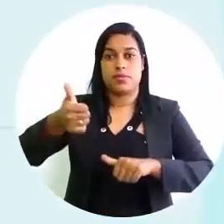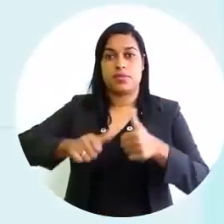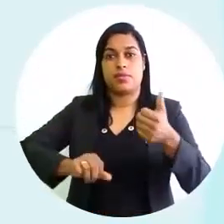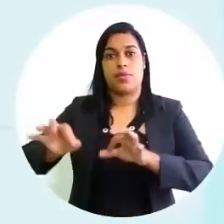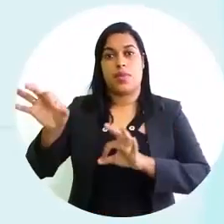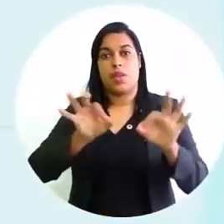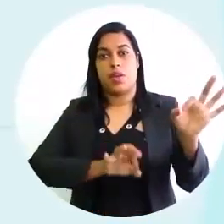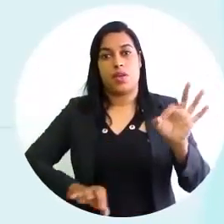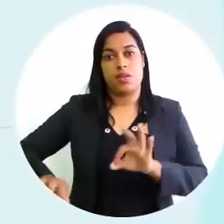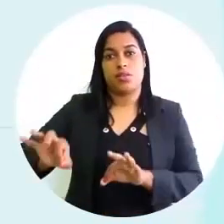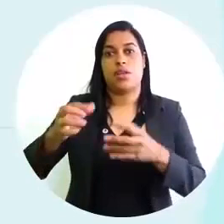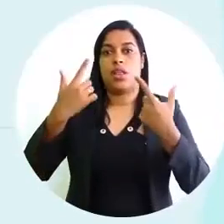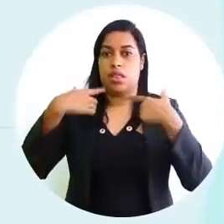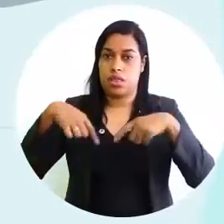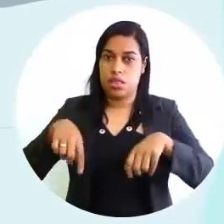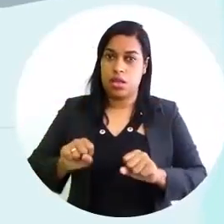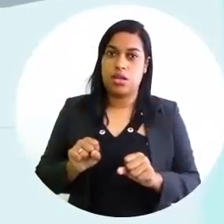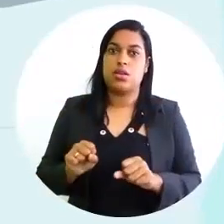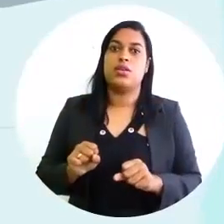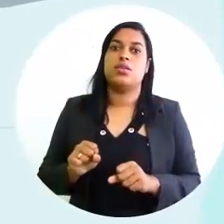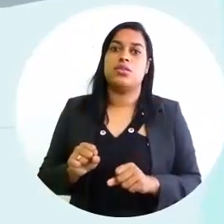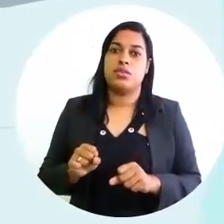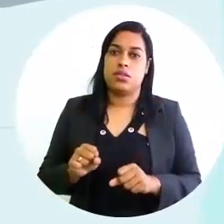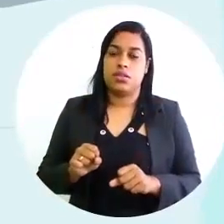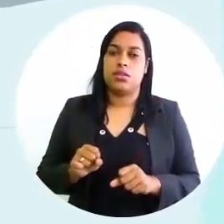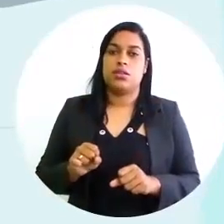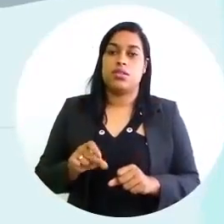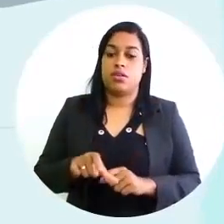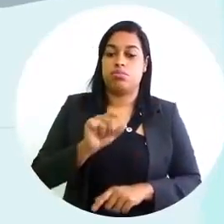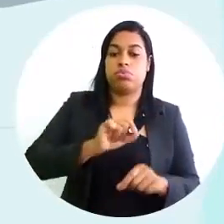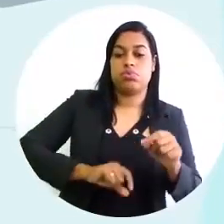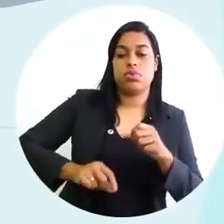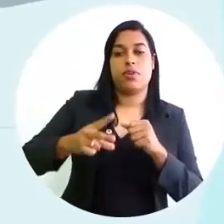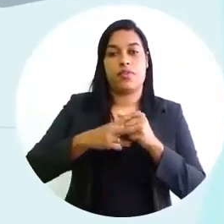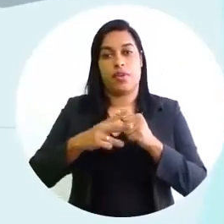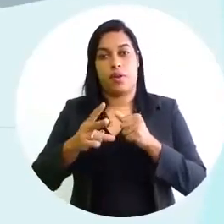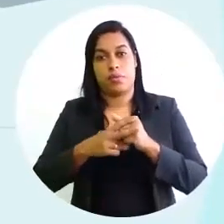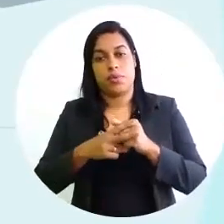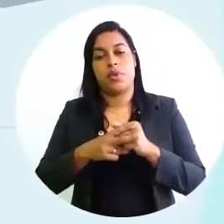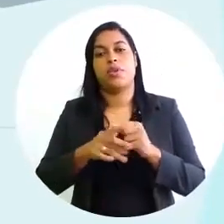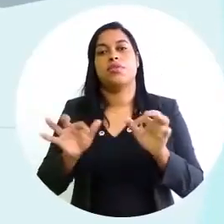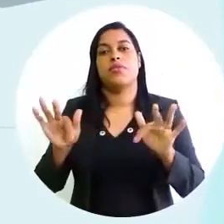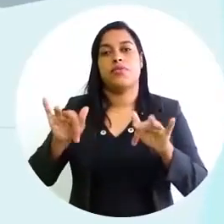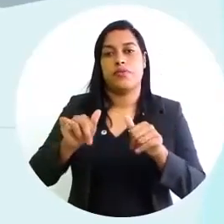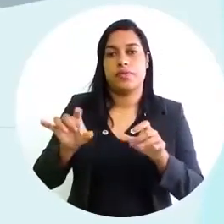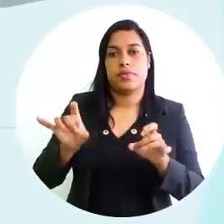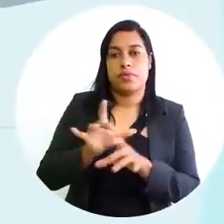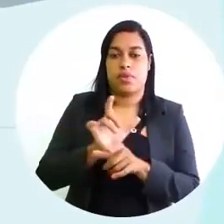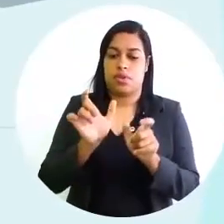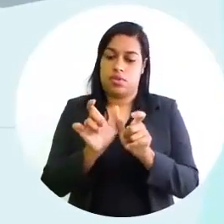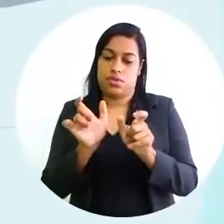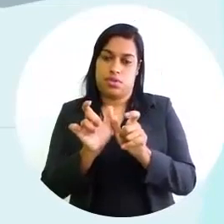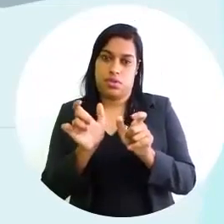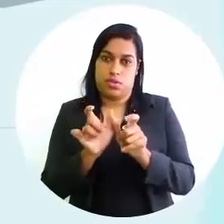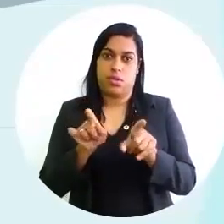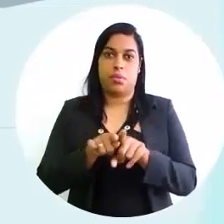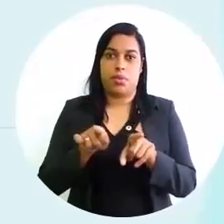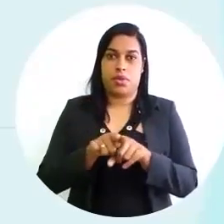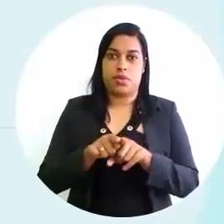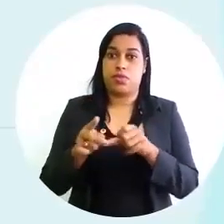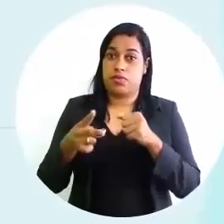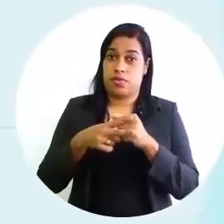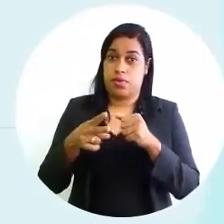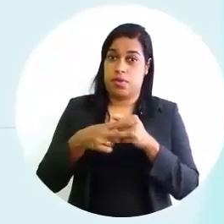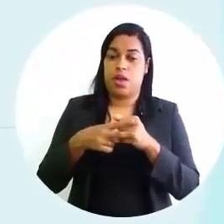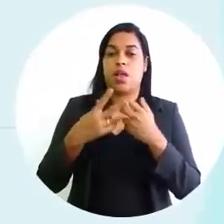organizar as questões linguísticas, léxicas ou de sentido e terminológicas. E para isso, os vocabulários